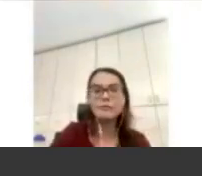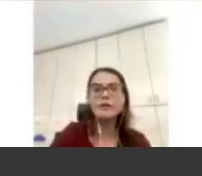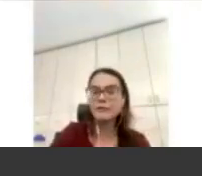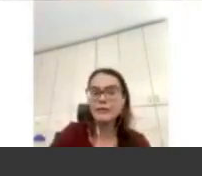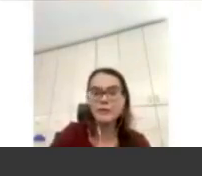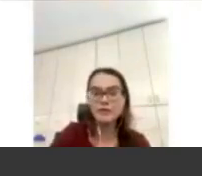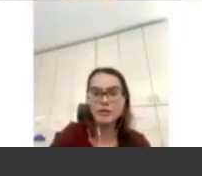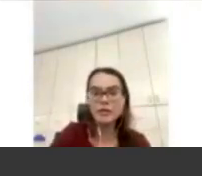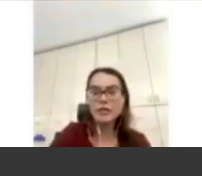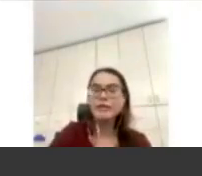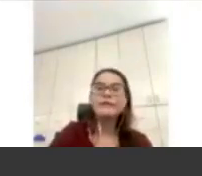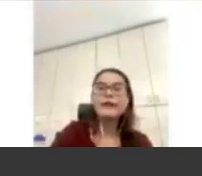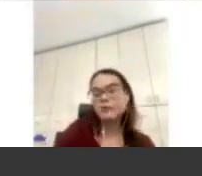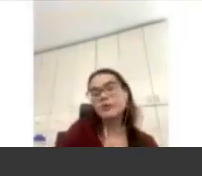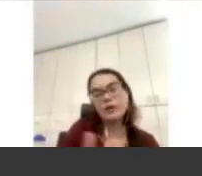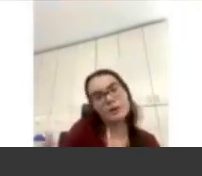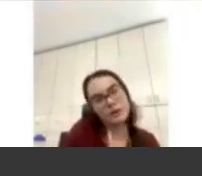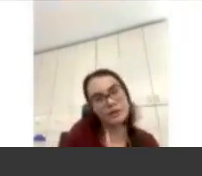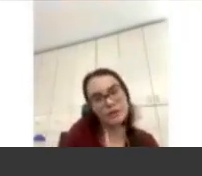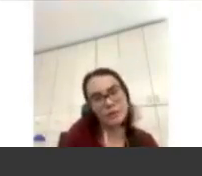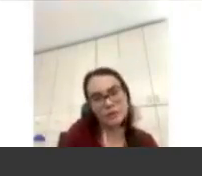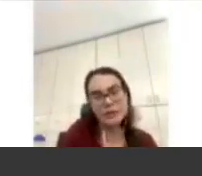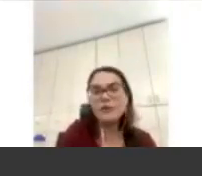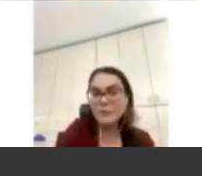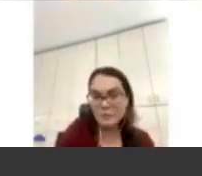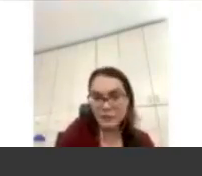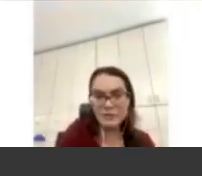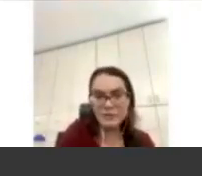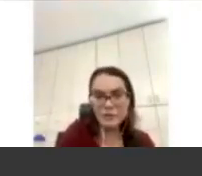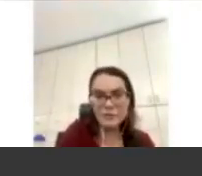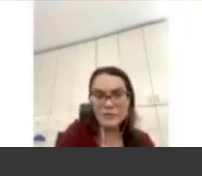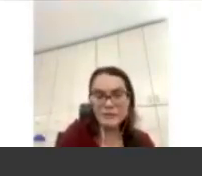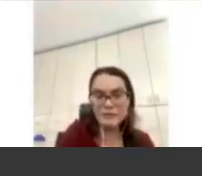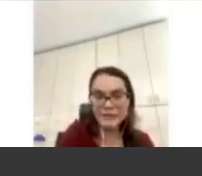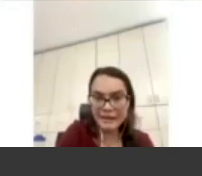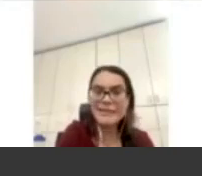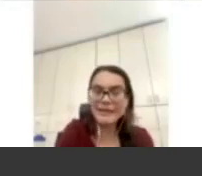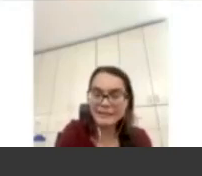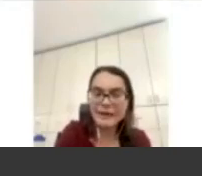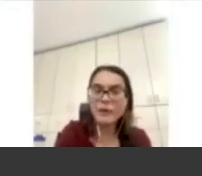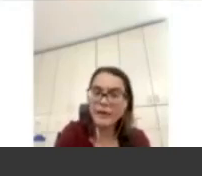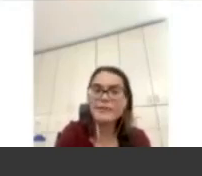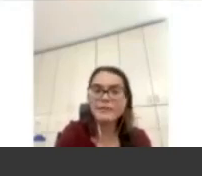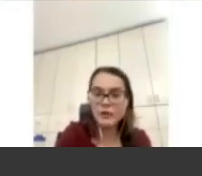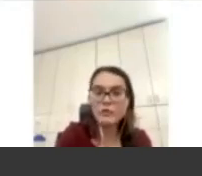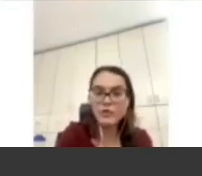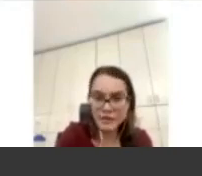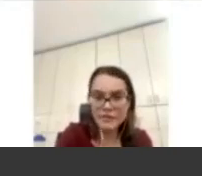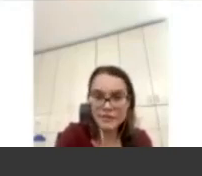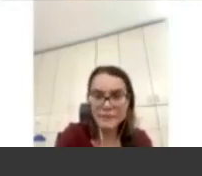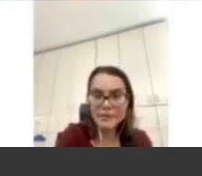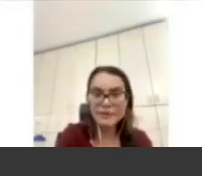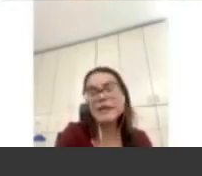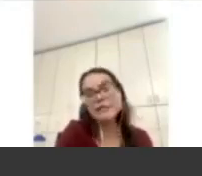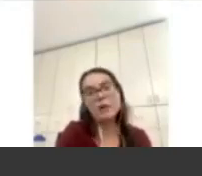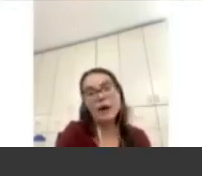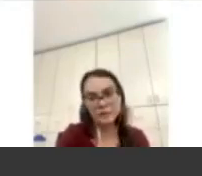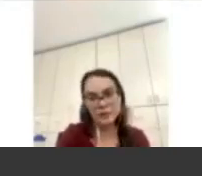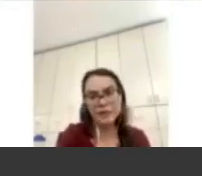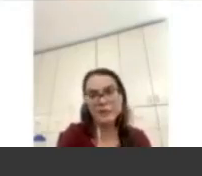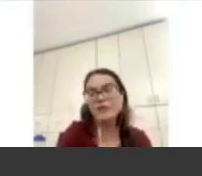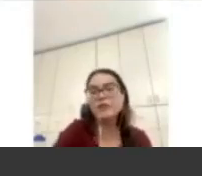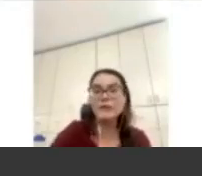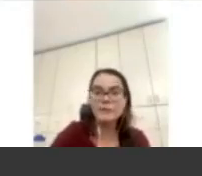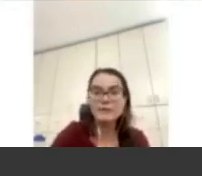quadro vermelho faz para a gente? Dentro de um atendimento clínico, a primeira coisa que a gente precisa fazer é descartar qualquer sinal de urgência. Então, nesse